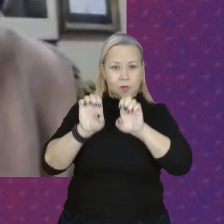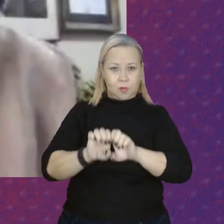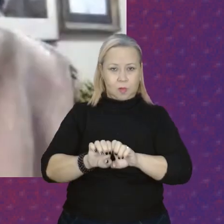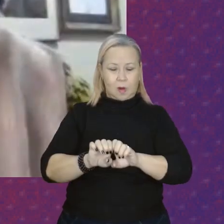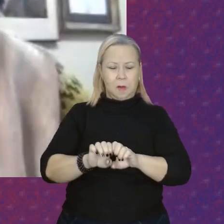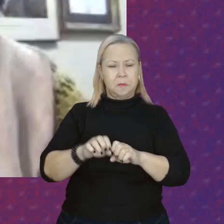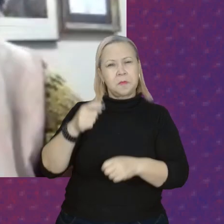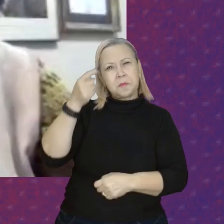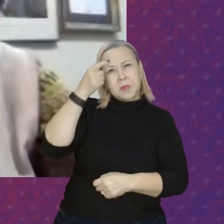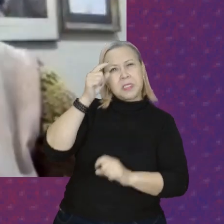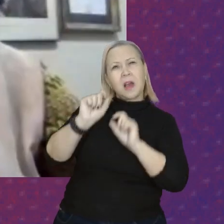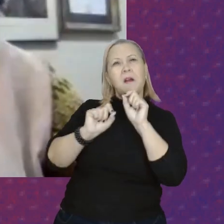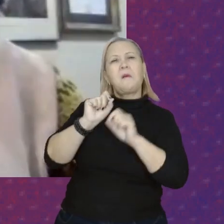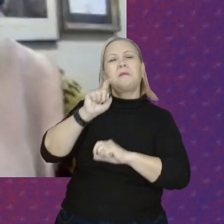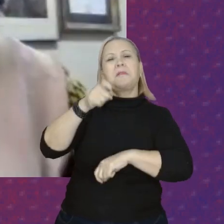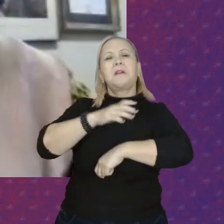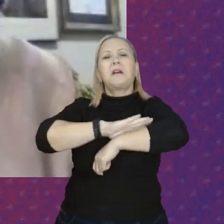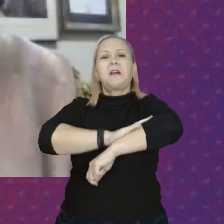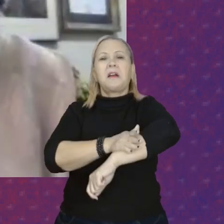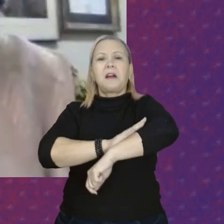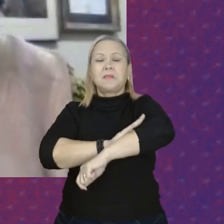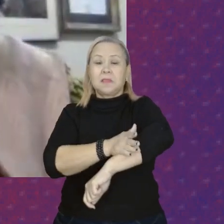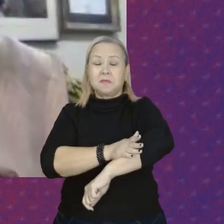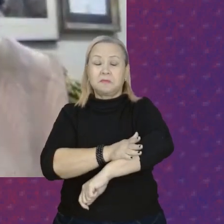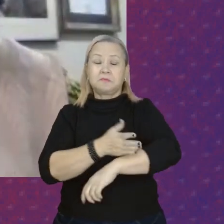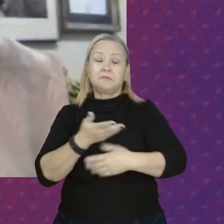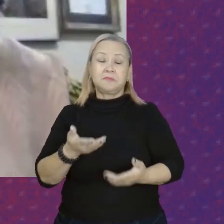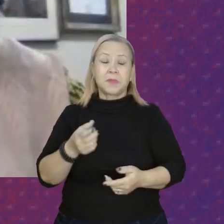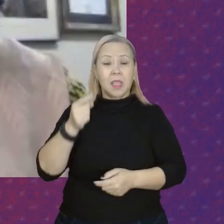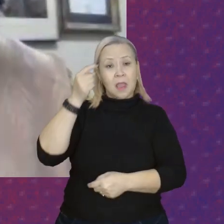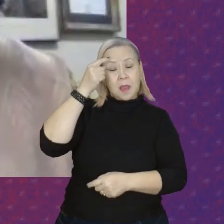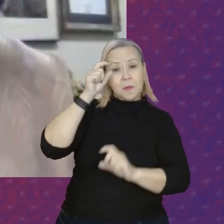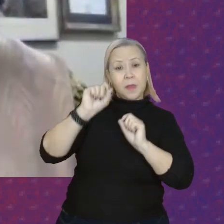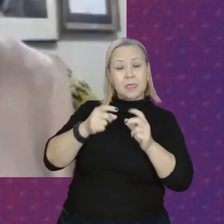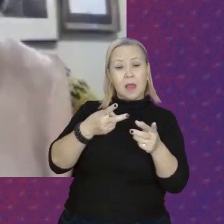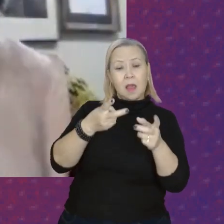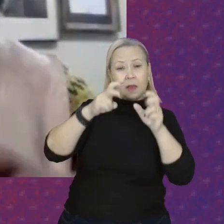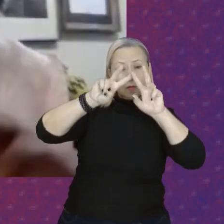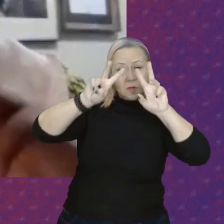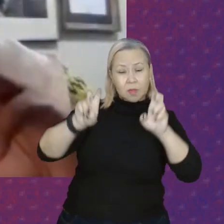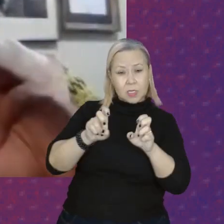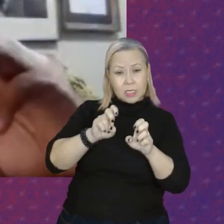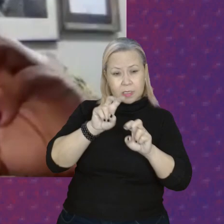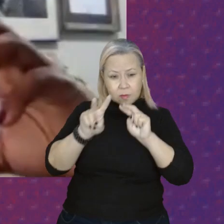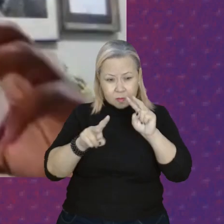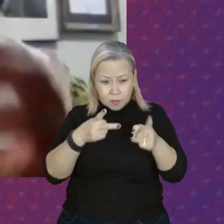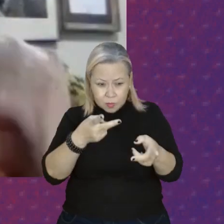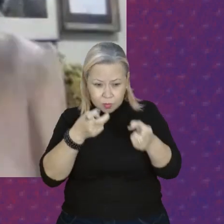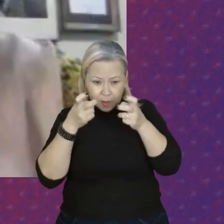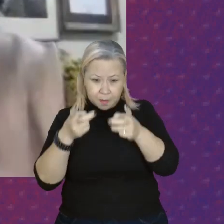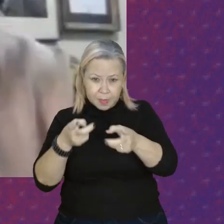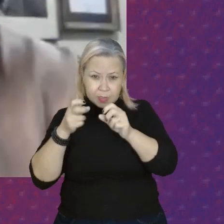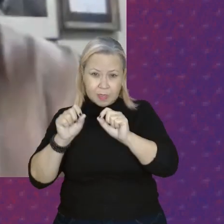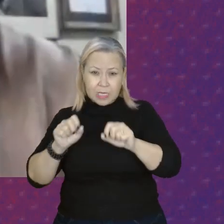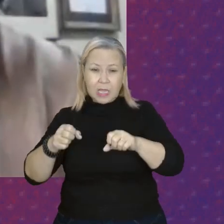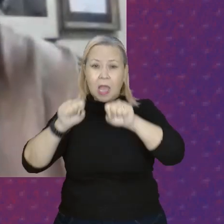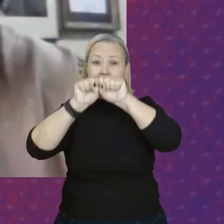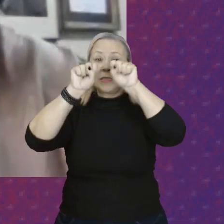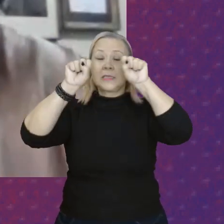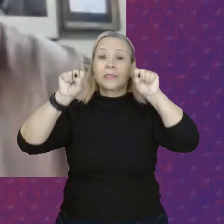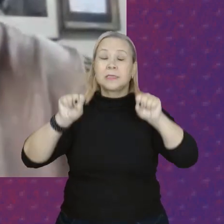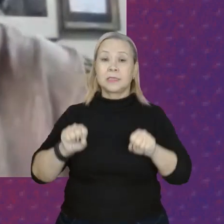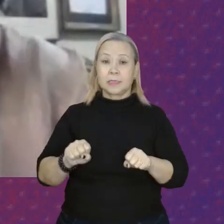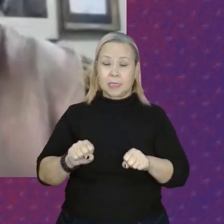que é racismo, né? É a gente pensar do ponto de vista de uma visão que ela é sistêmica,